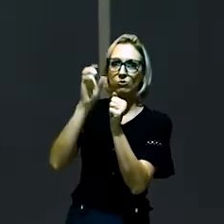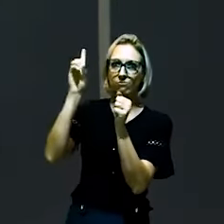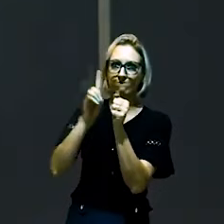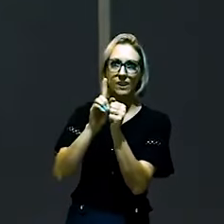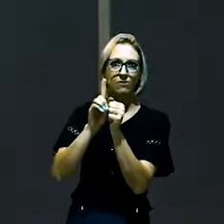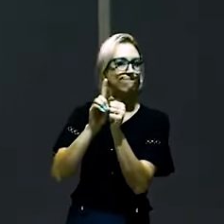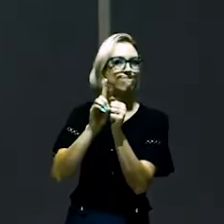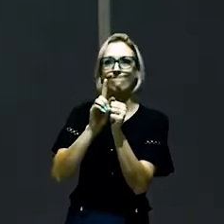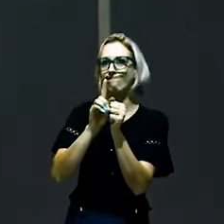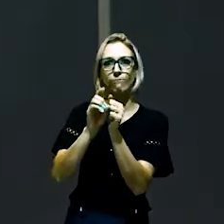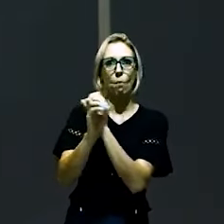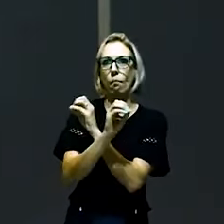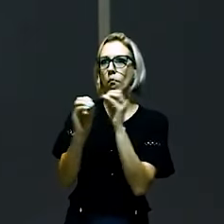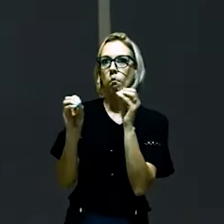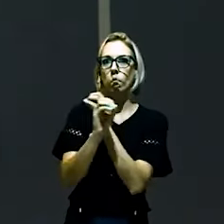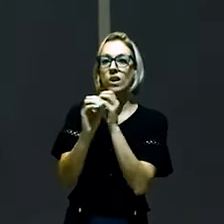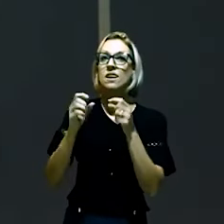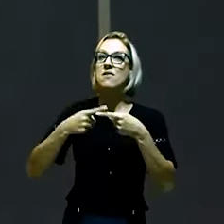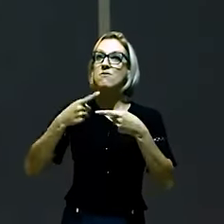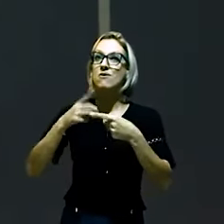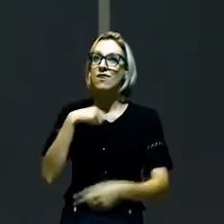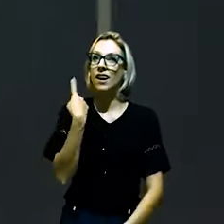não ouvir mais Deus.